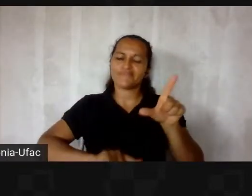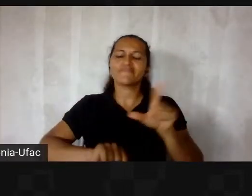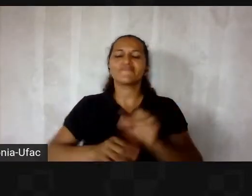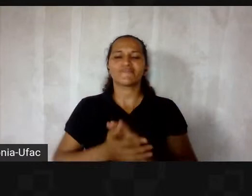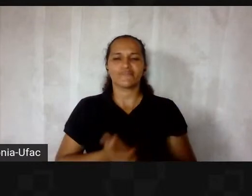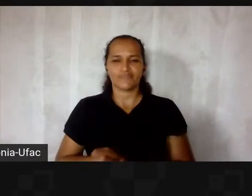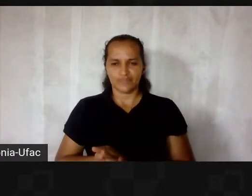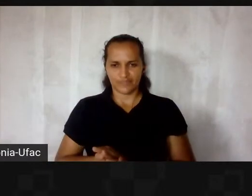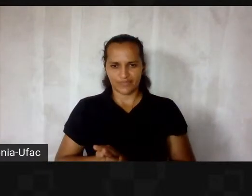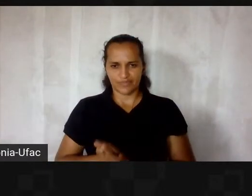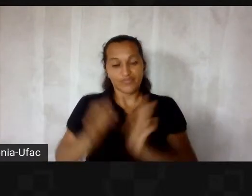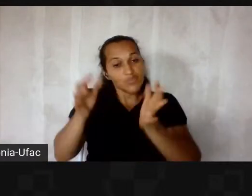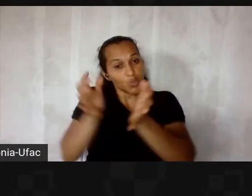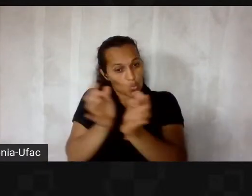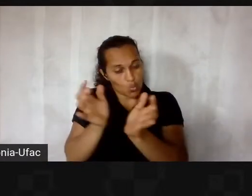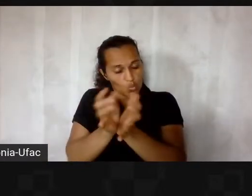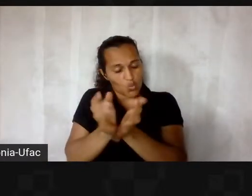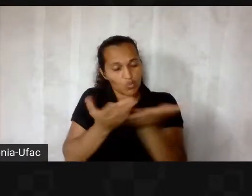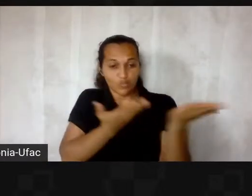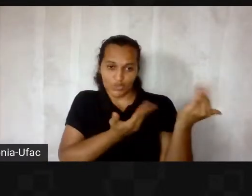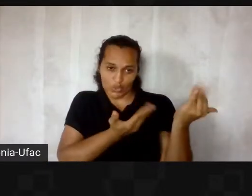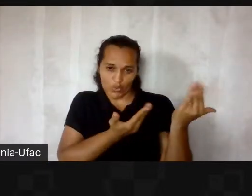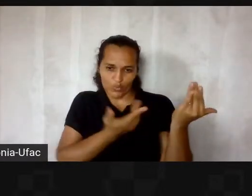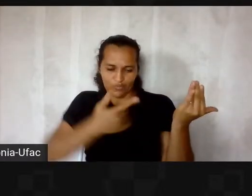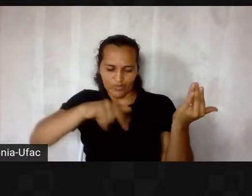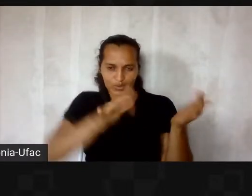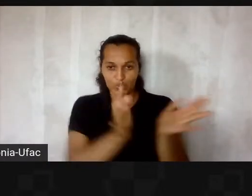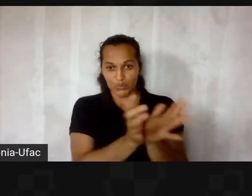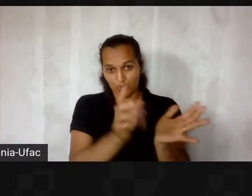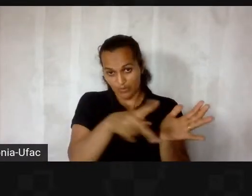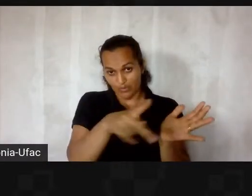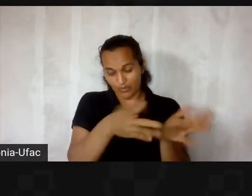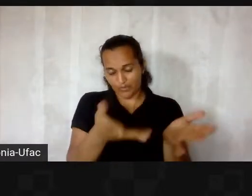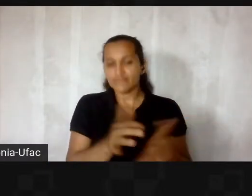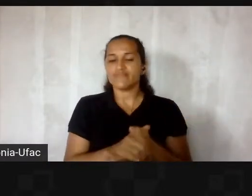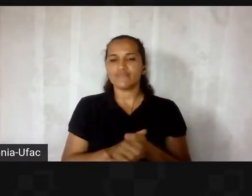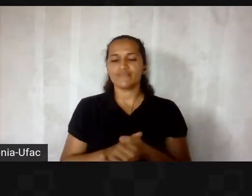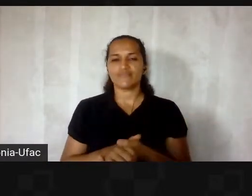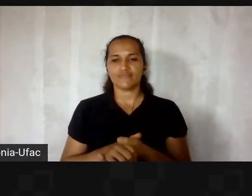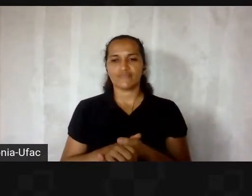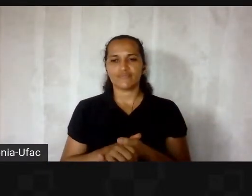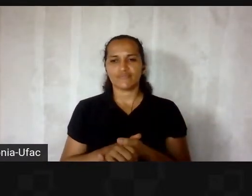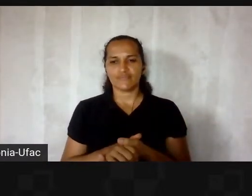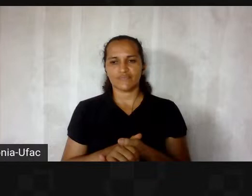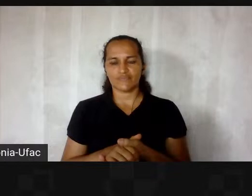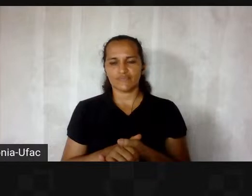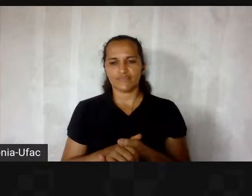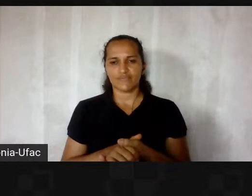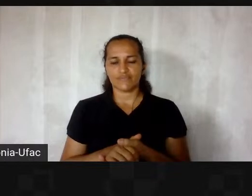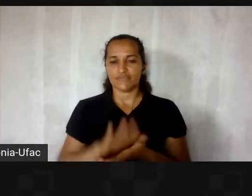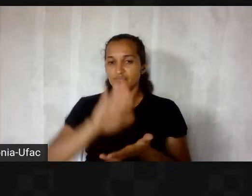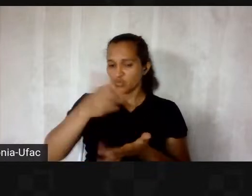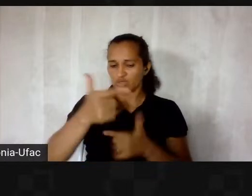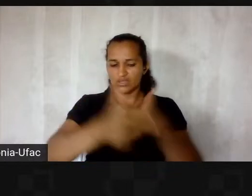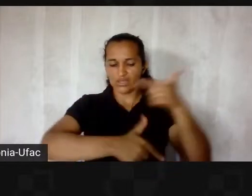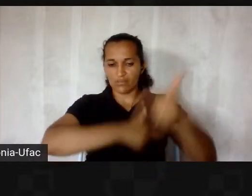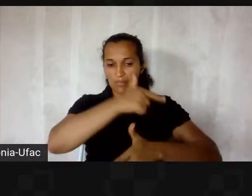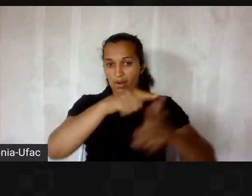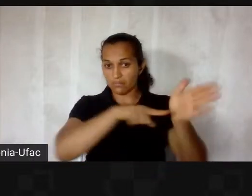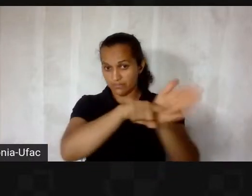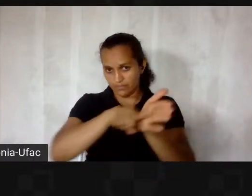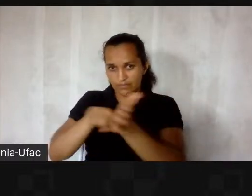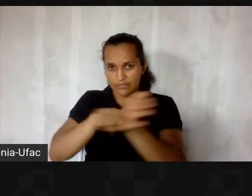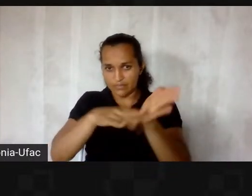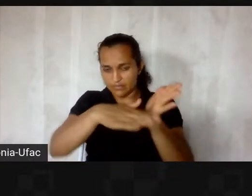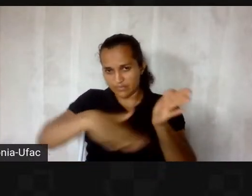O Grupo Mais Jovem é um grupo que já estava na pesquisa e que,